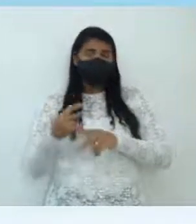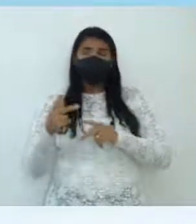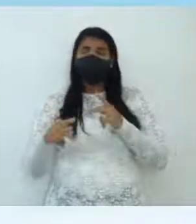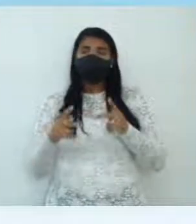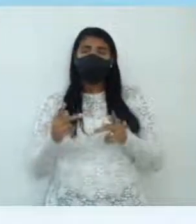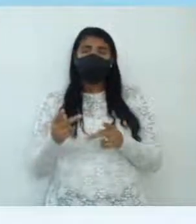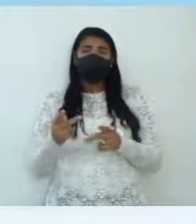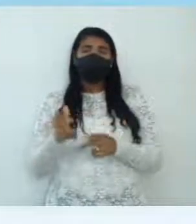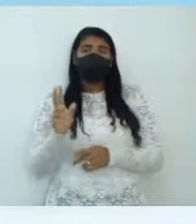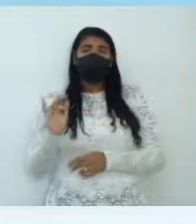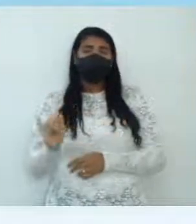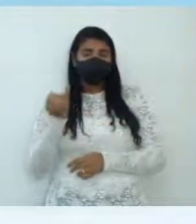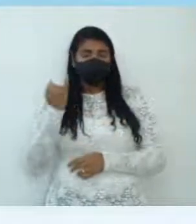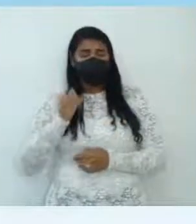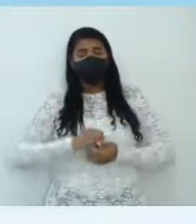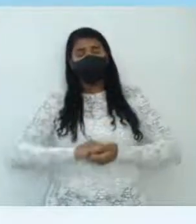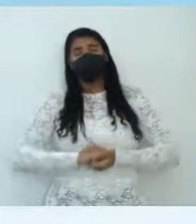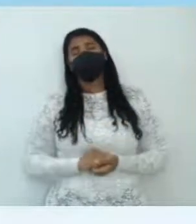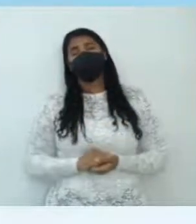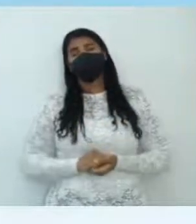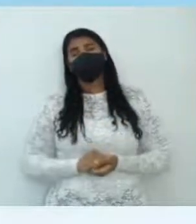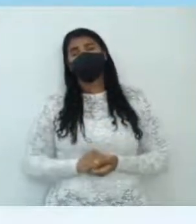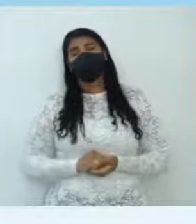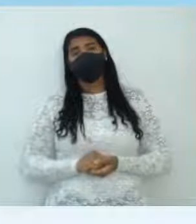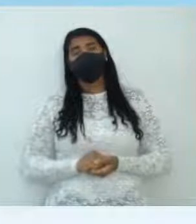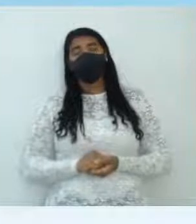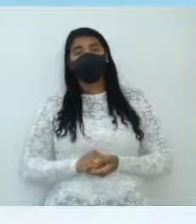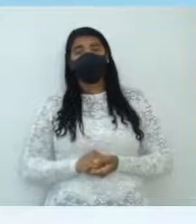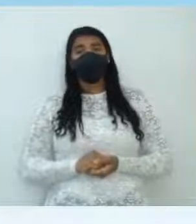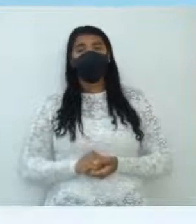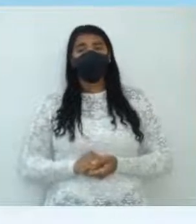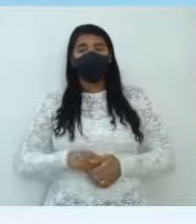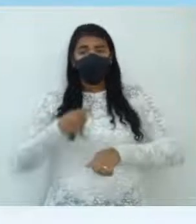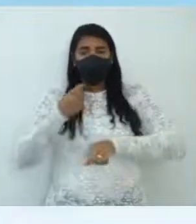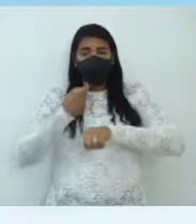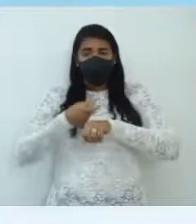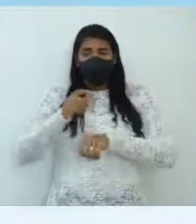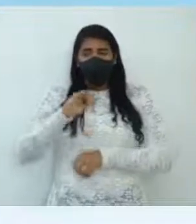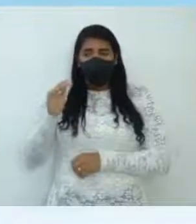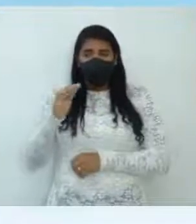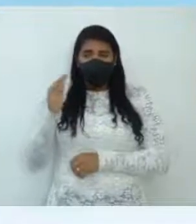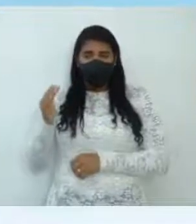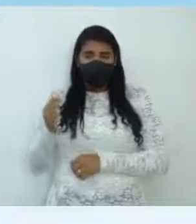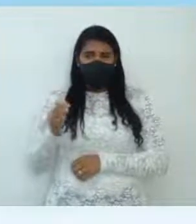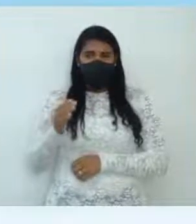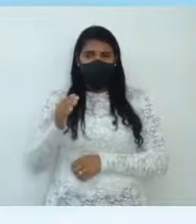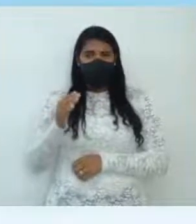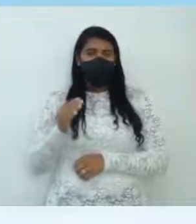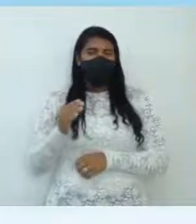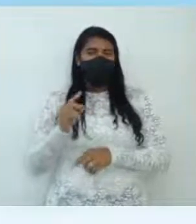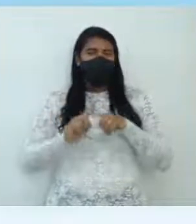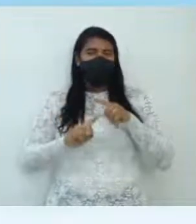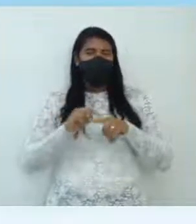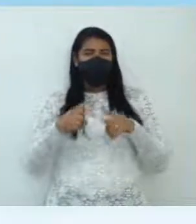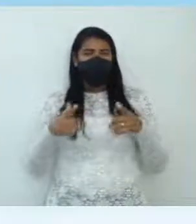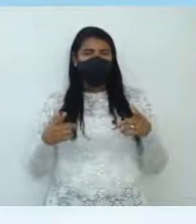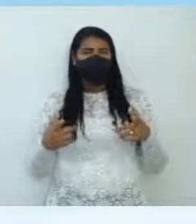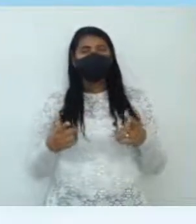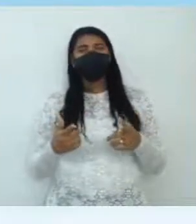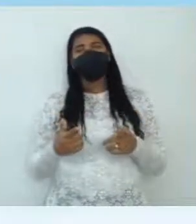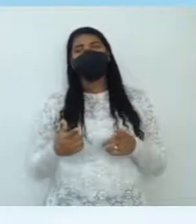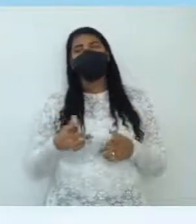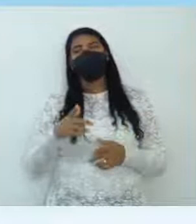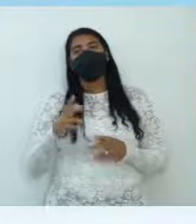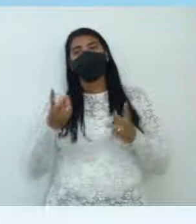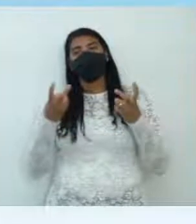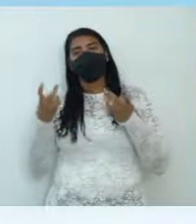não foi aproveitado, ou seja, rochas minerais e equipamentos danificados. Podemos